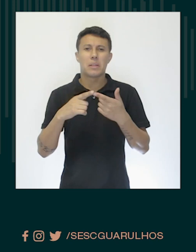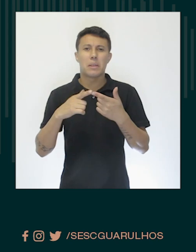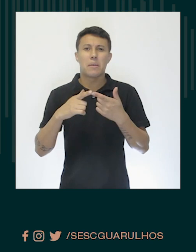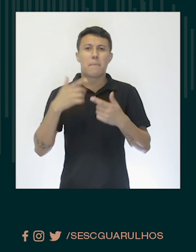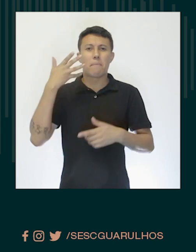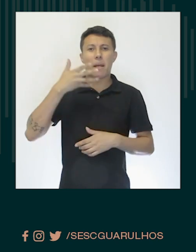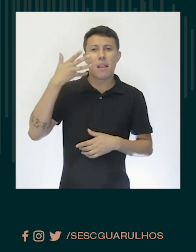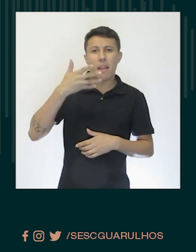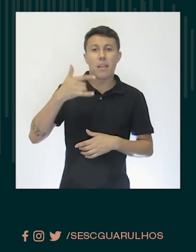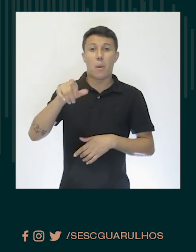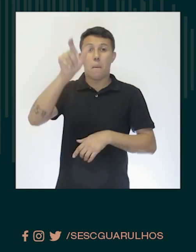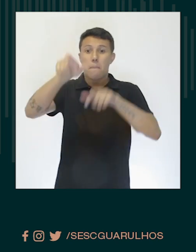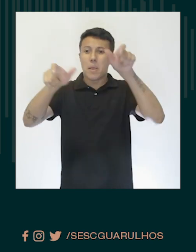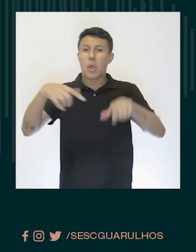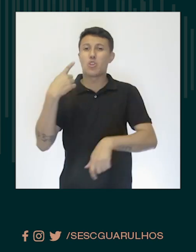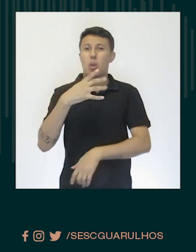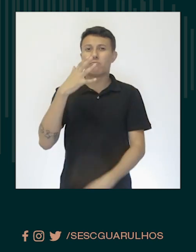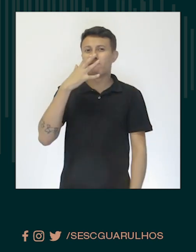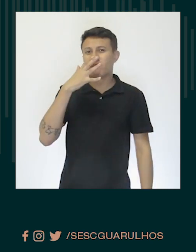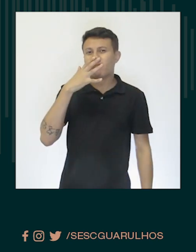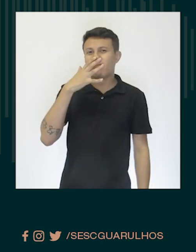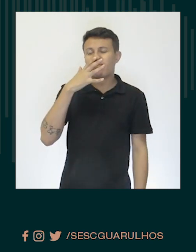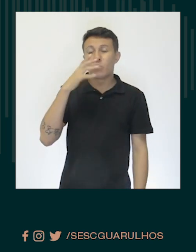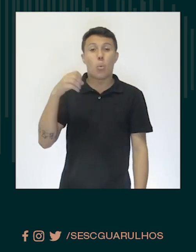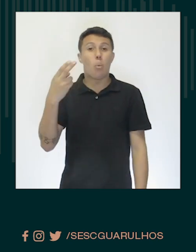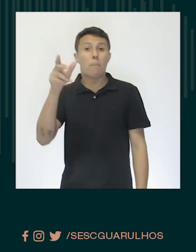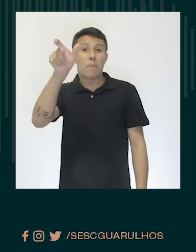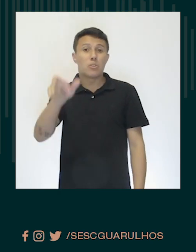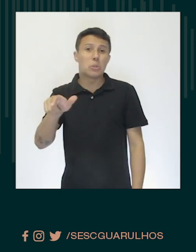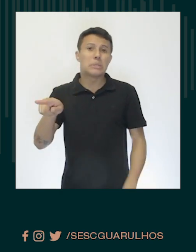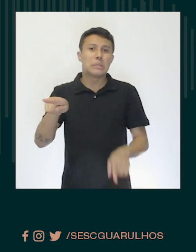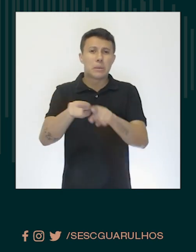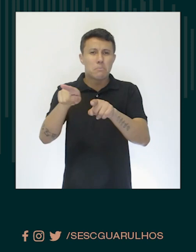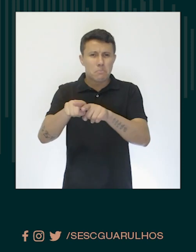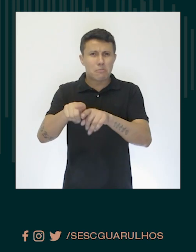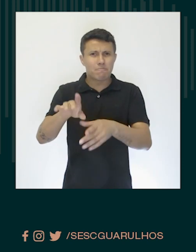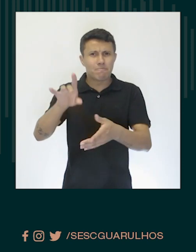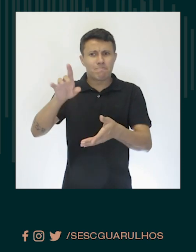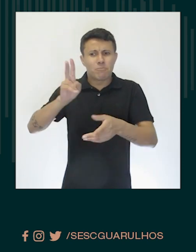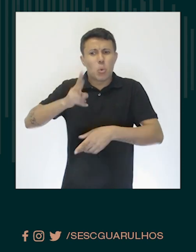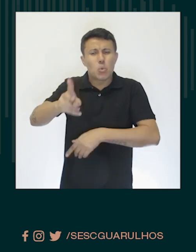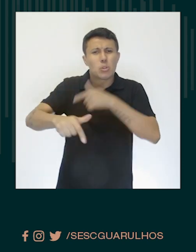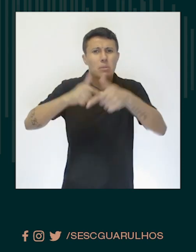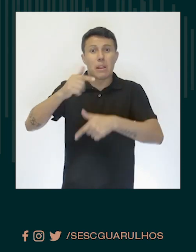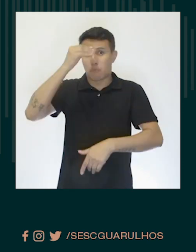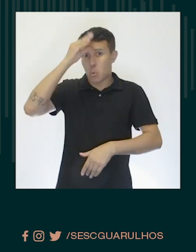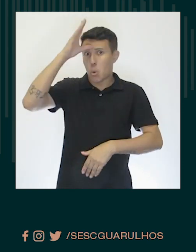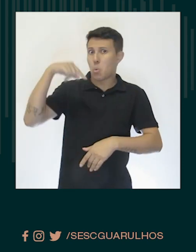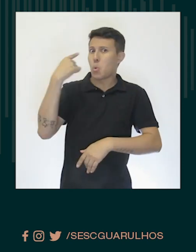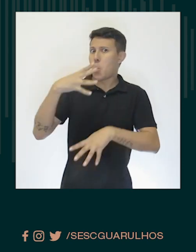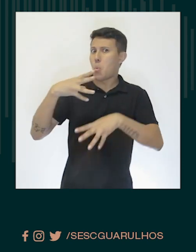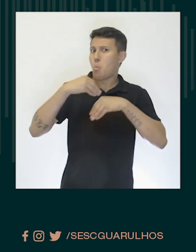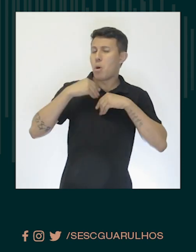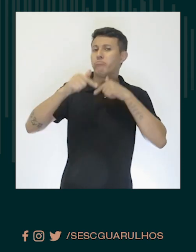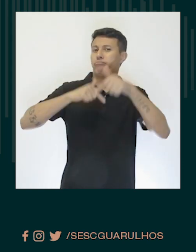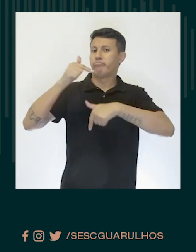gente admira ou alguém que está aí dando certo naquilo que faz, é importante para o nosso conhecimento, né, para o nosso trabalho